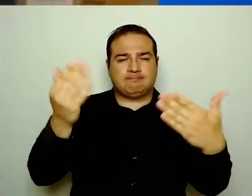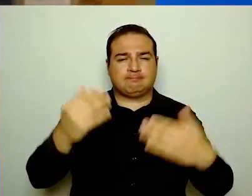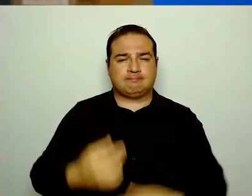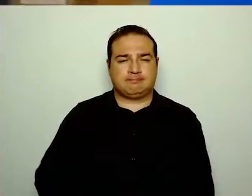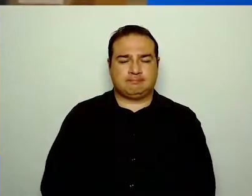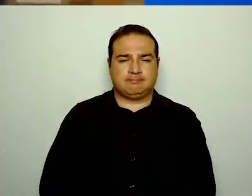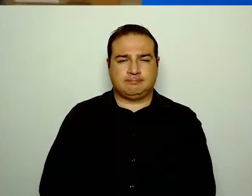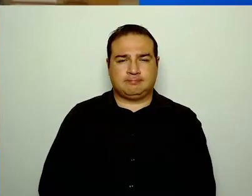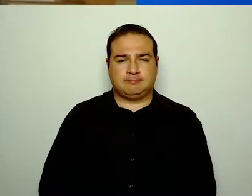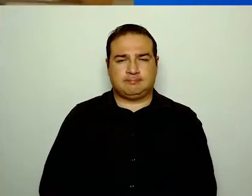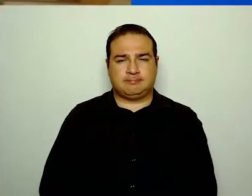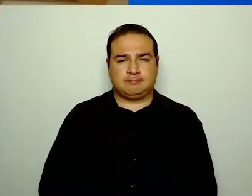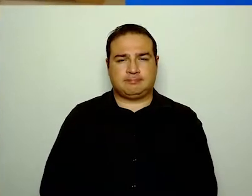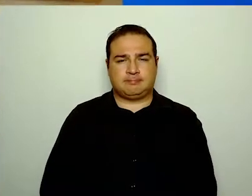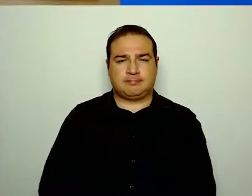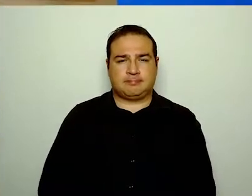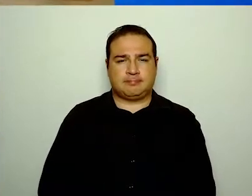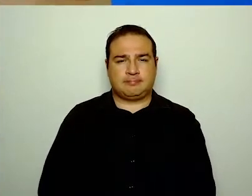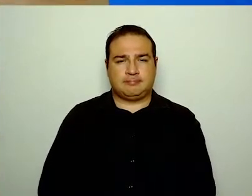obrigado.